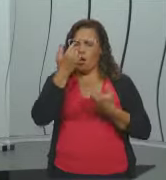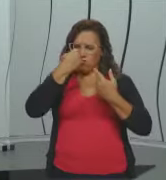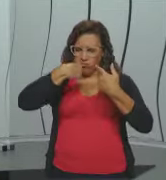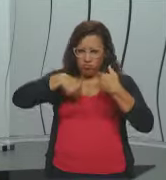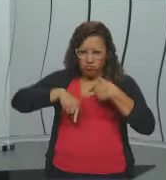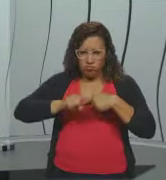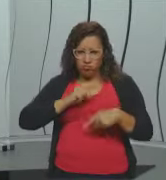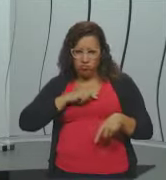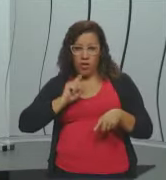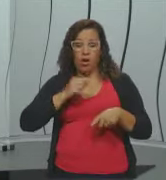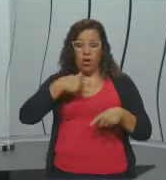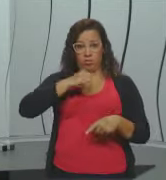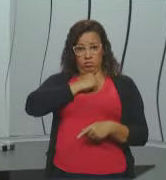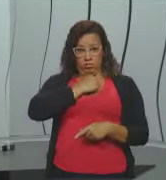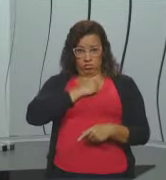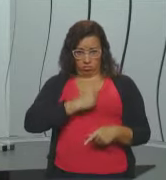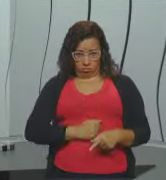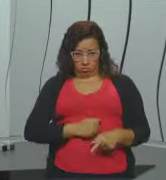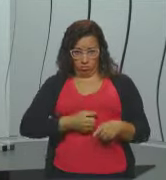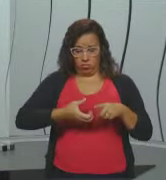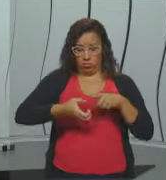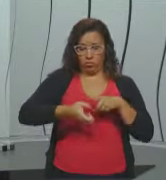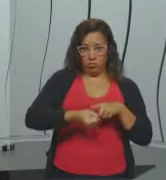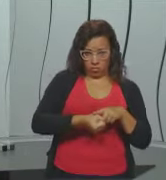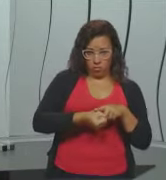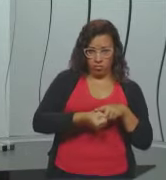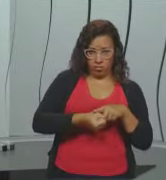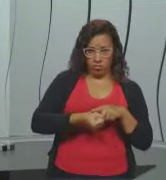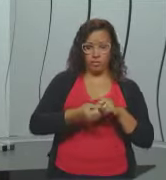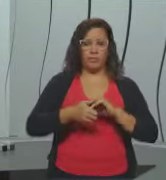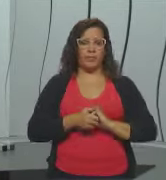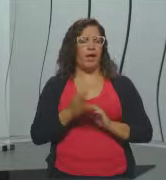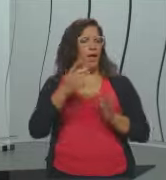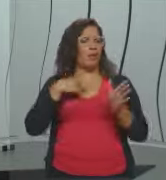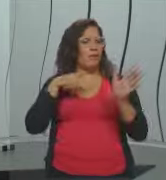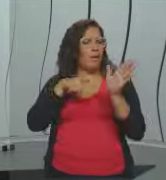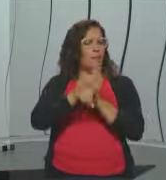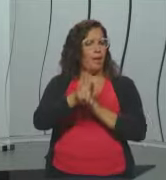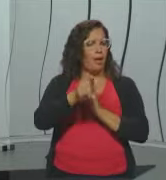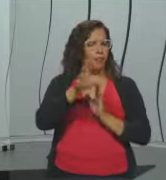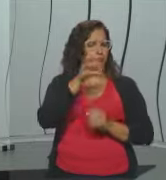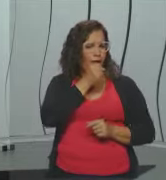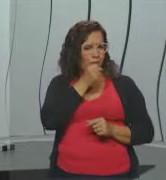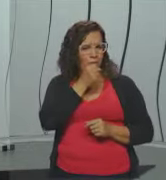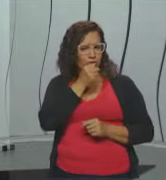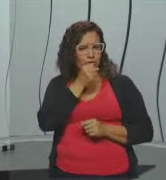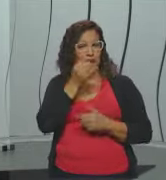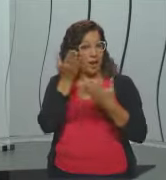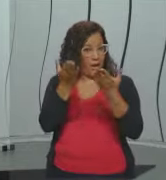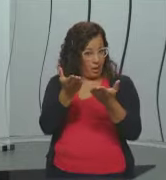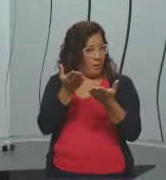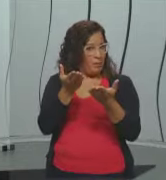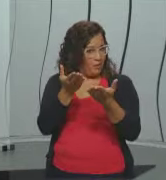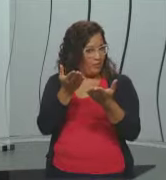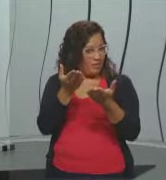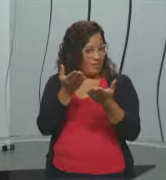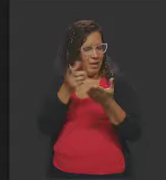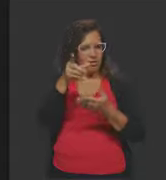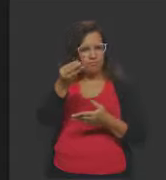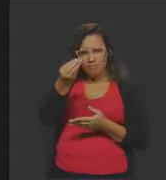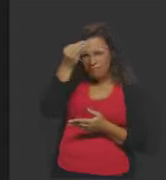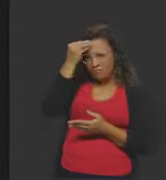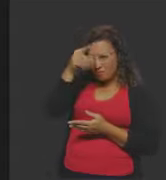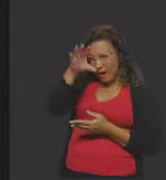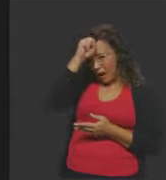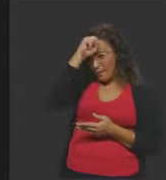não foi absorvido, vai ser eliminado do corpo. Duas perguntinhas rapidinhas para você ver se você gravou aí o